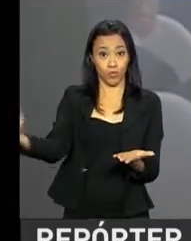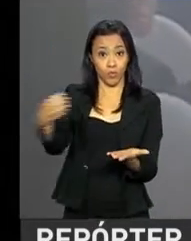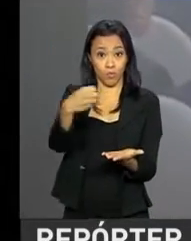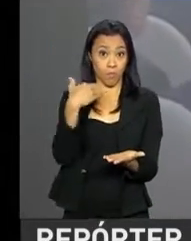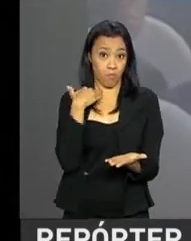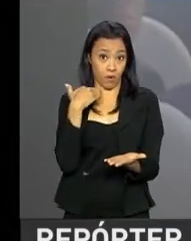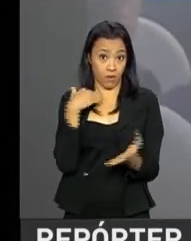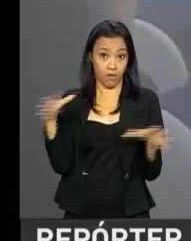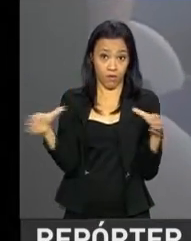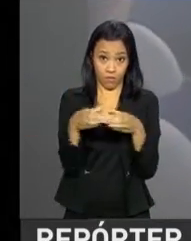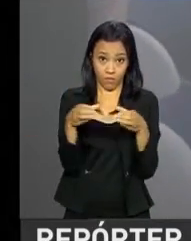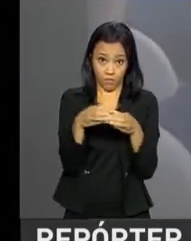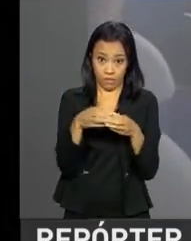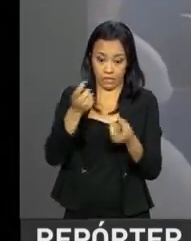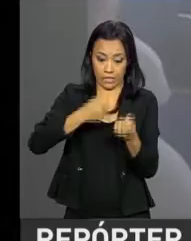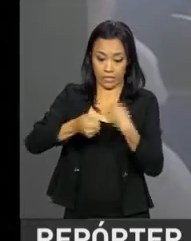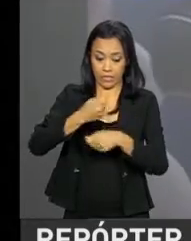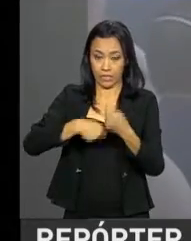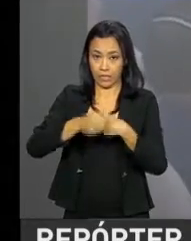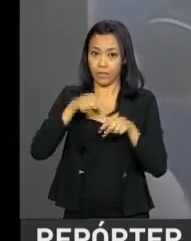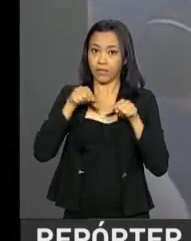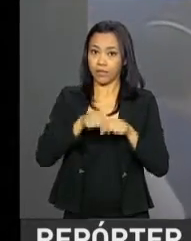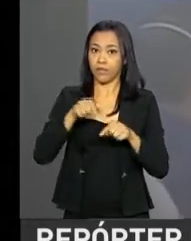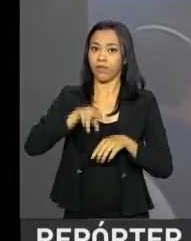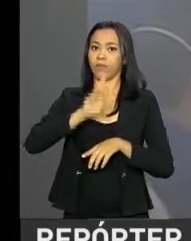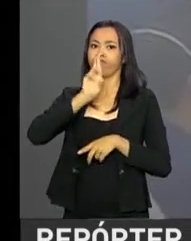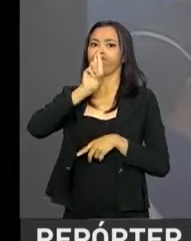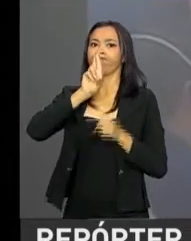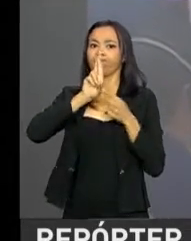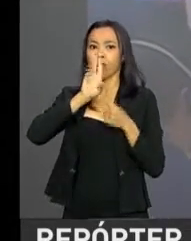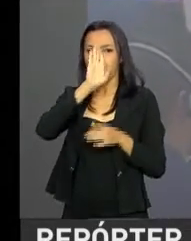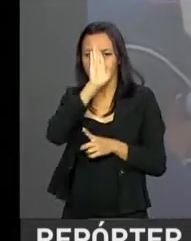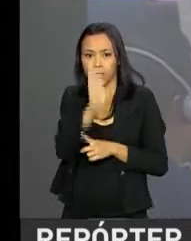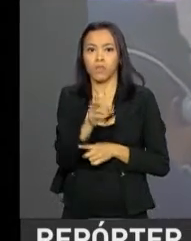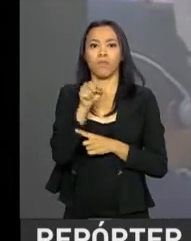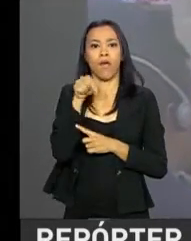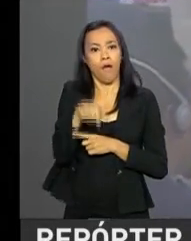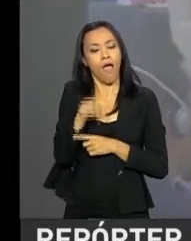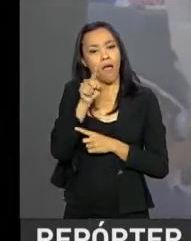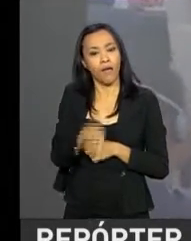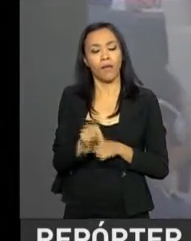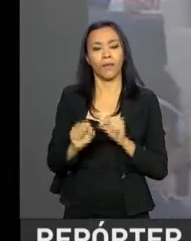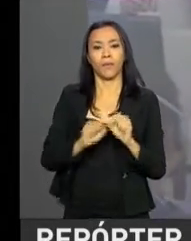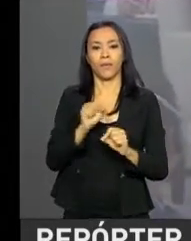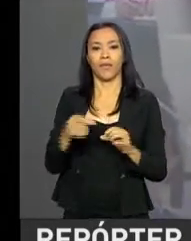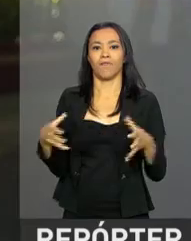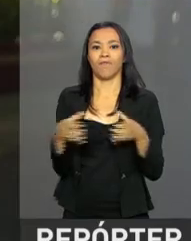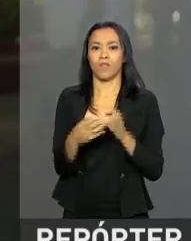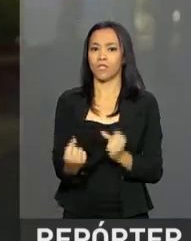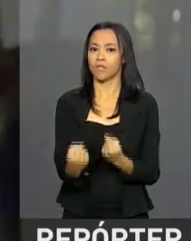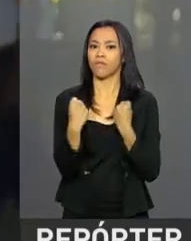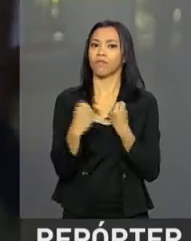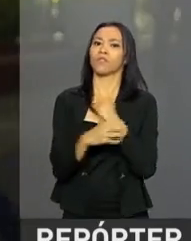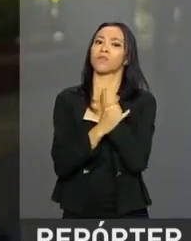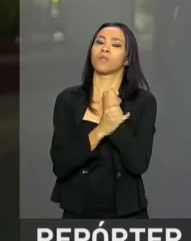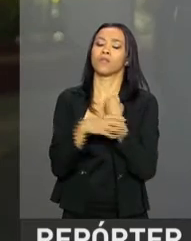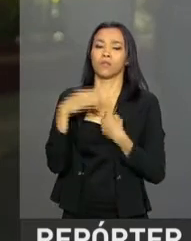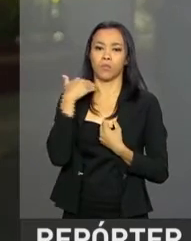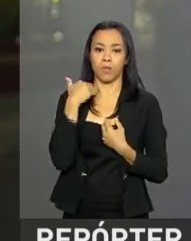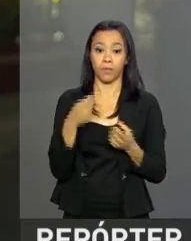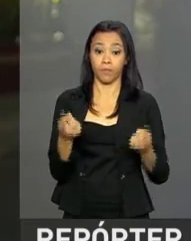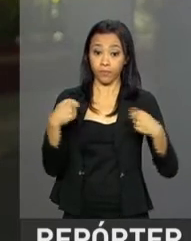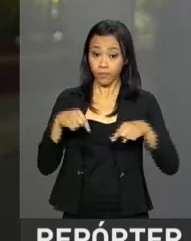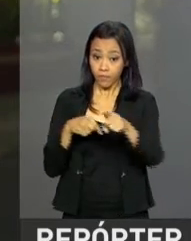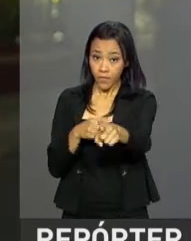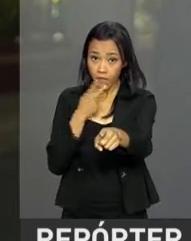no sistema financeiro internacional e reforçou que terá como foco prioritário a consolidação do banco. Entre os resultados da cúpula